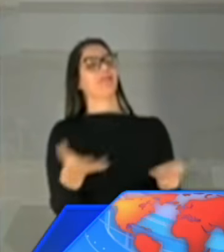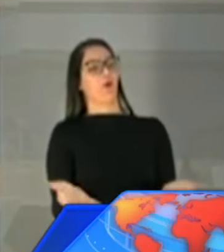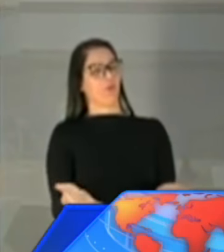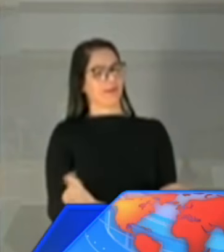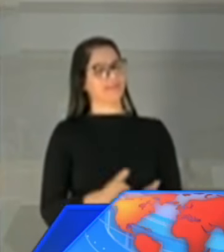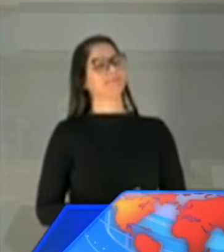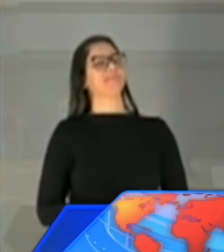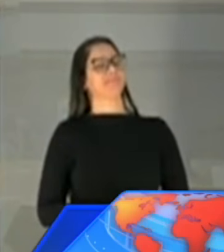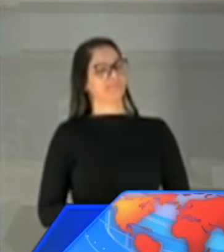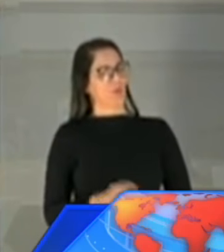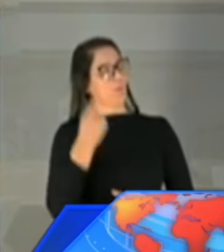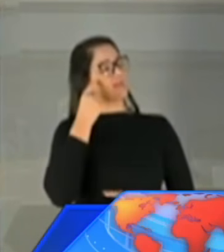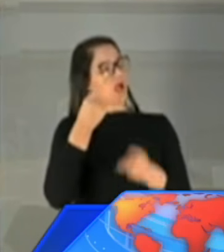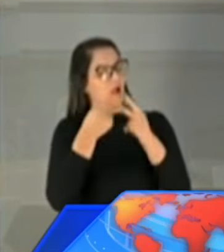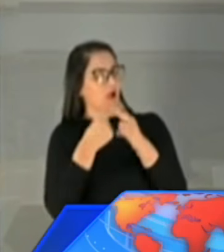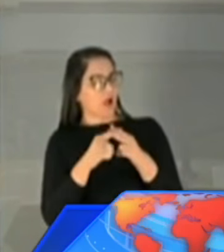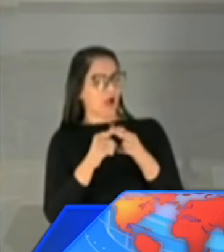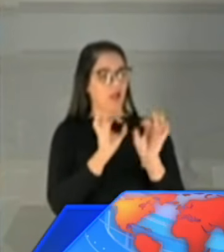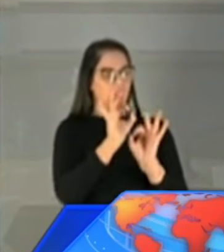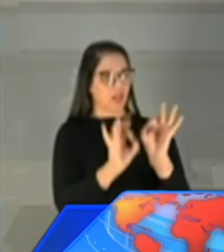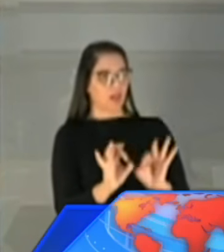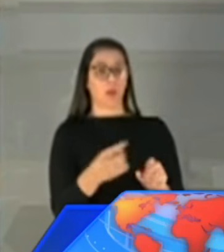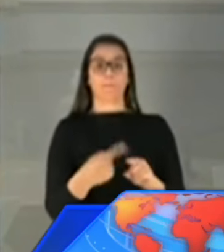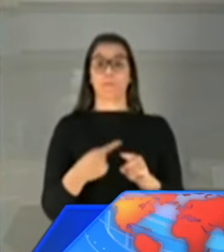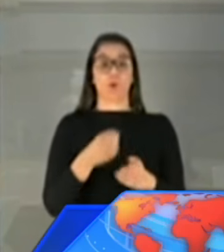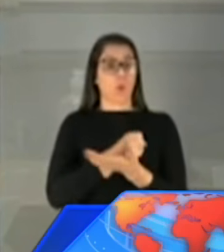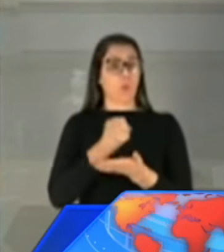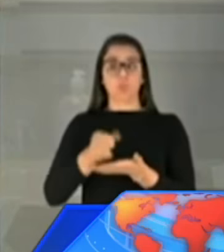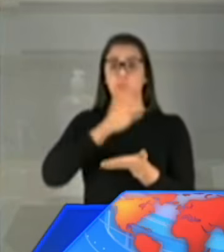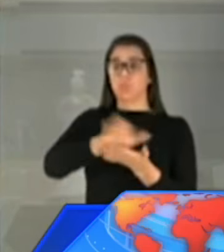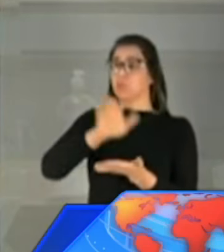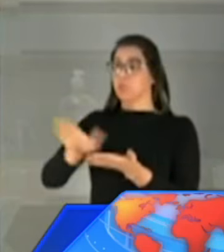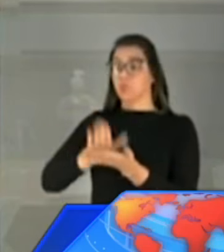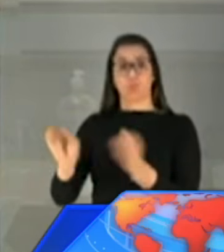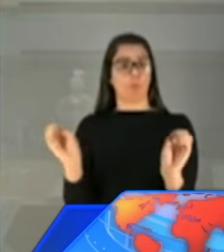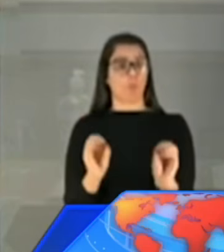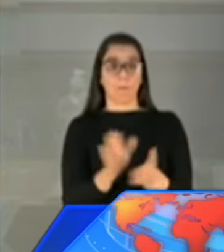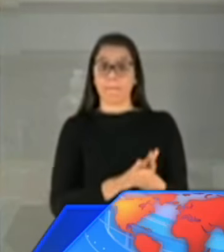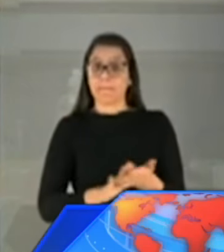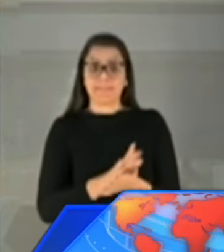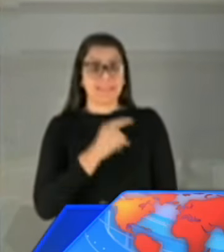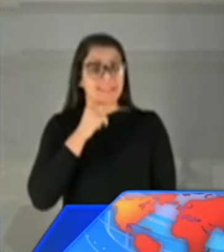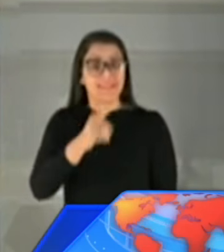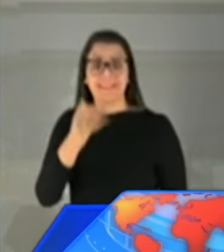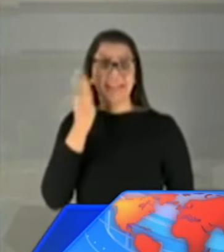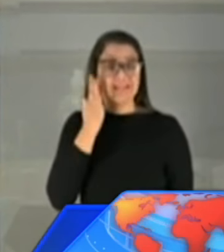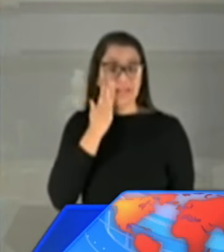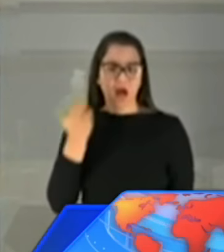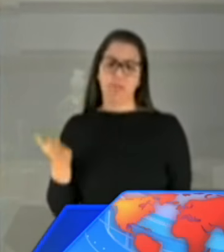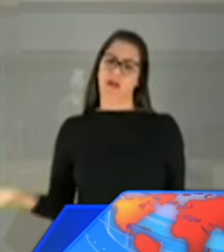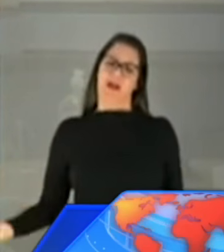em relação a essas coisas. Porque esse contrato não foi publicado em lugar nenhum, esse contrato ninguém tem acesso, é